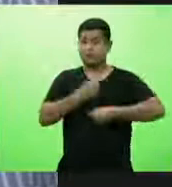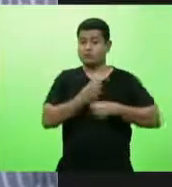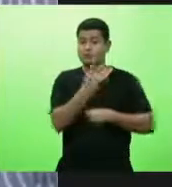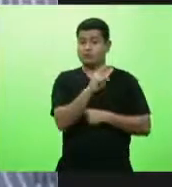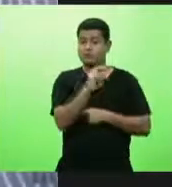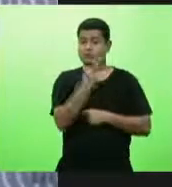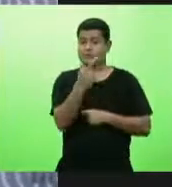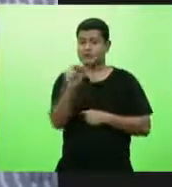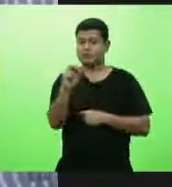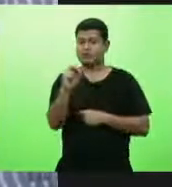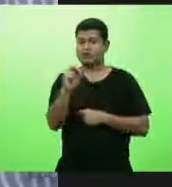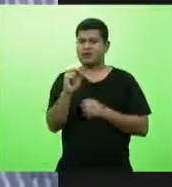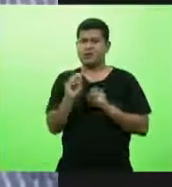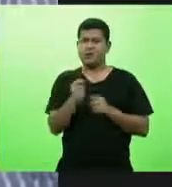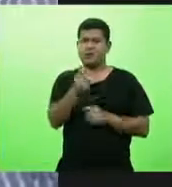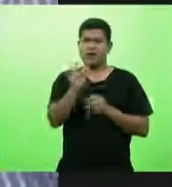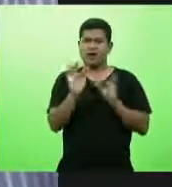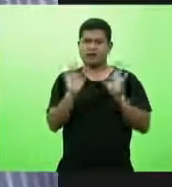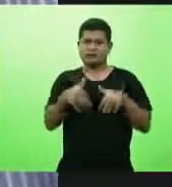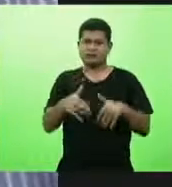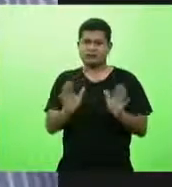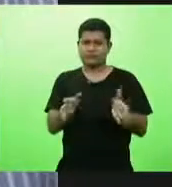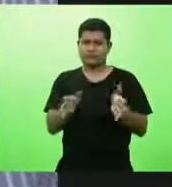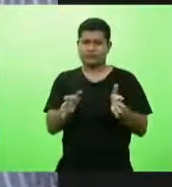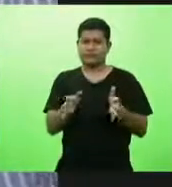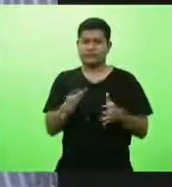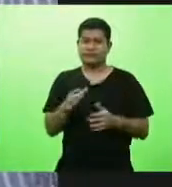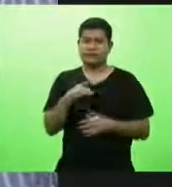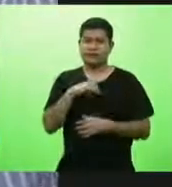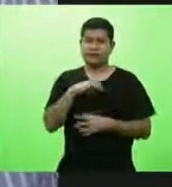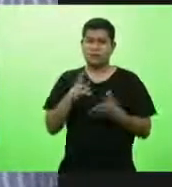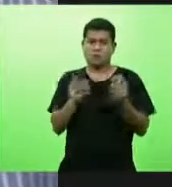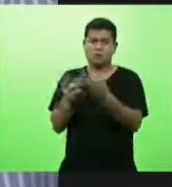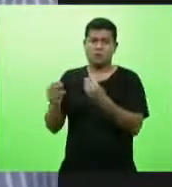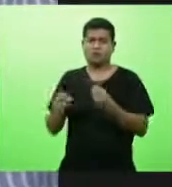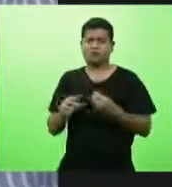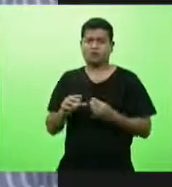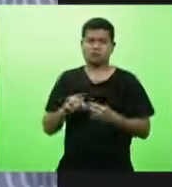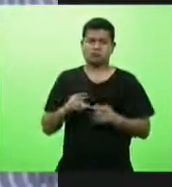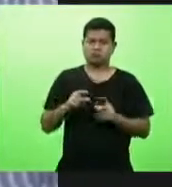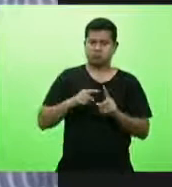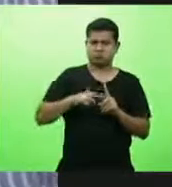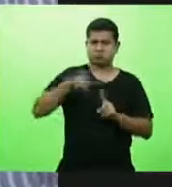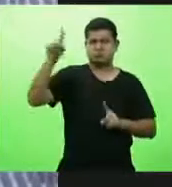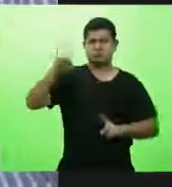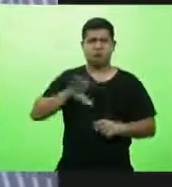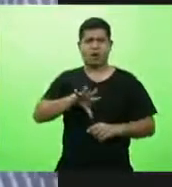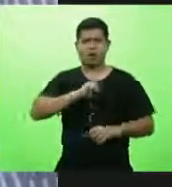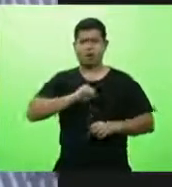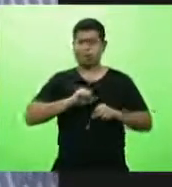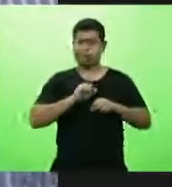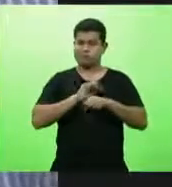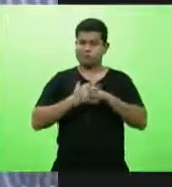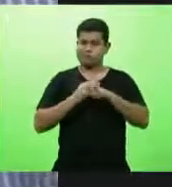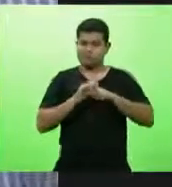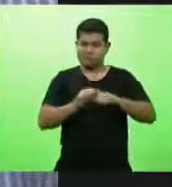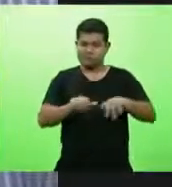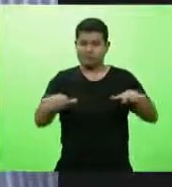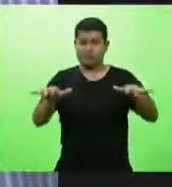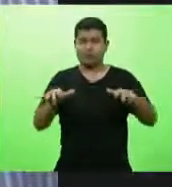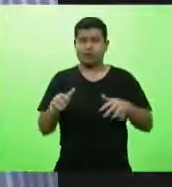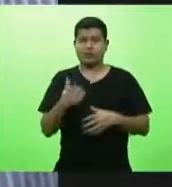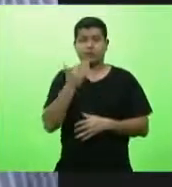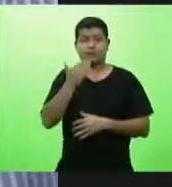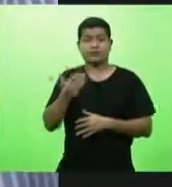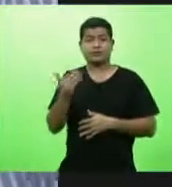quando nós tivemos muitos casos da doença, se pedia que alguma indústria fosse